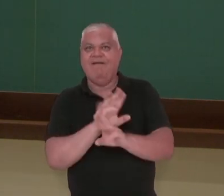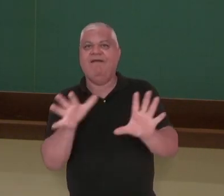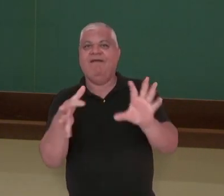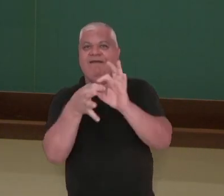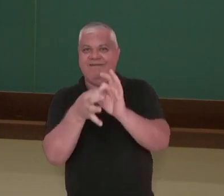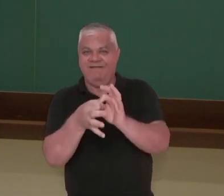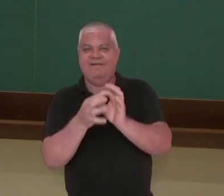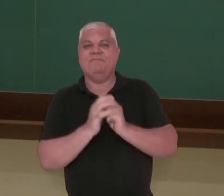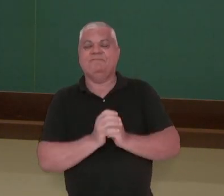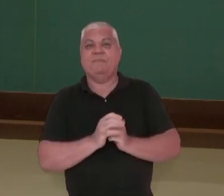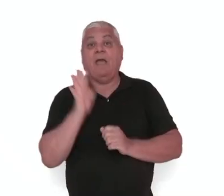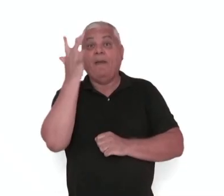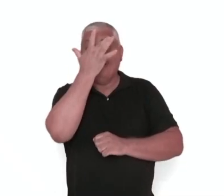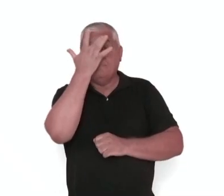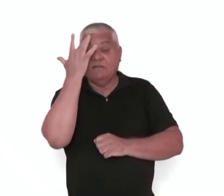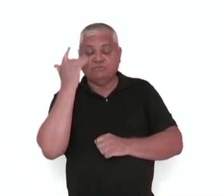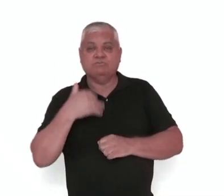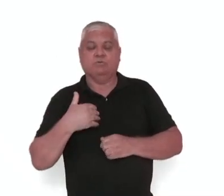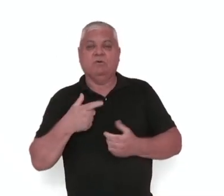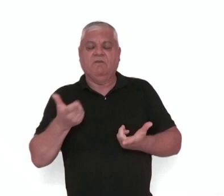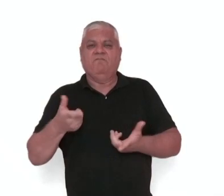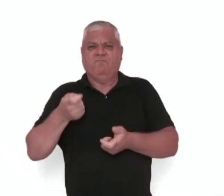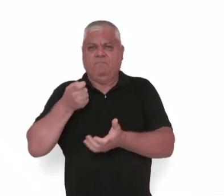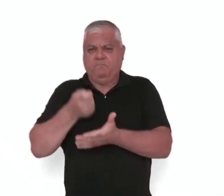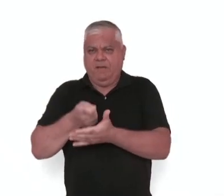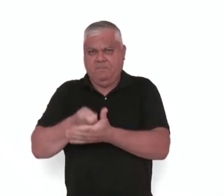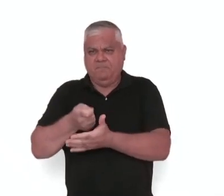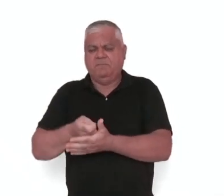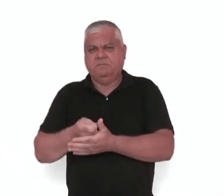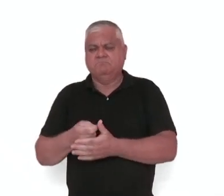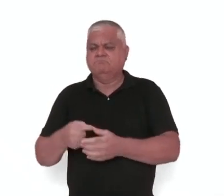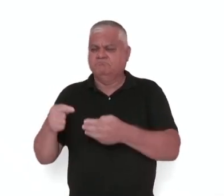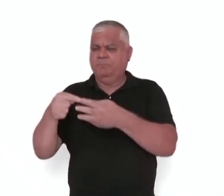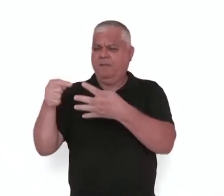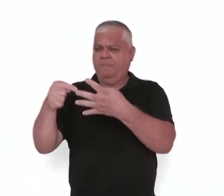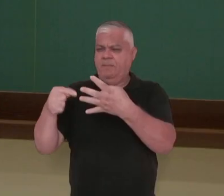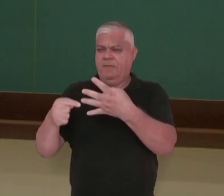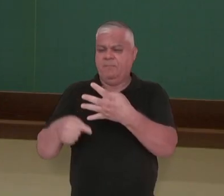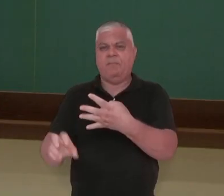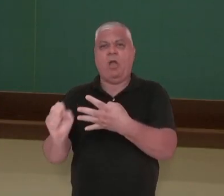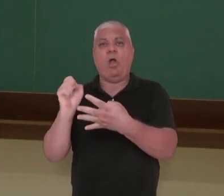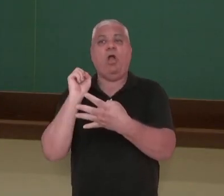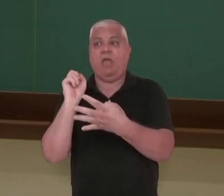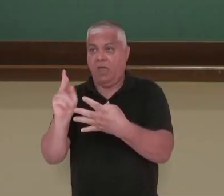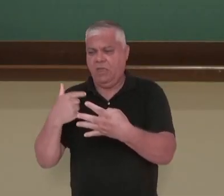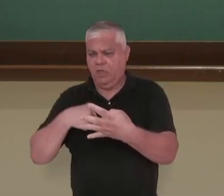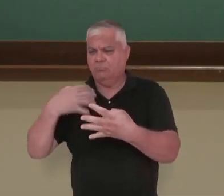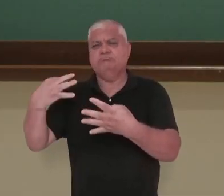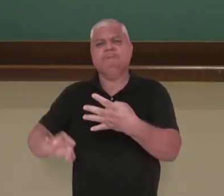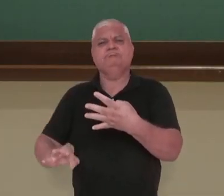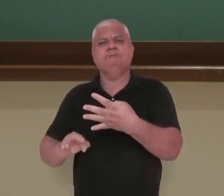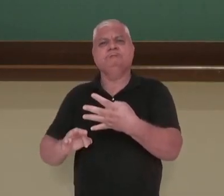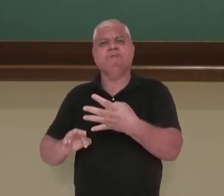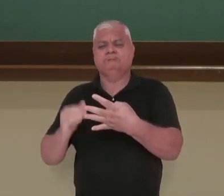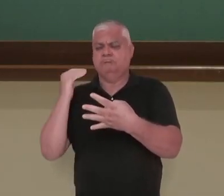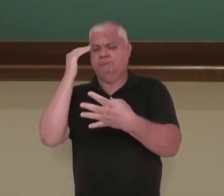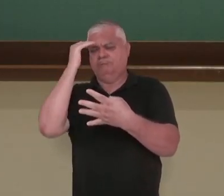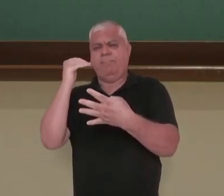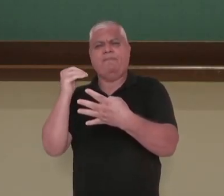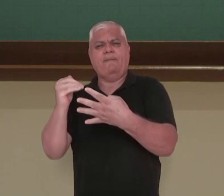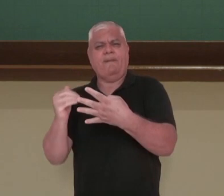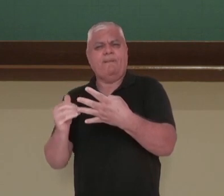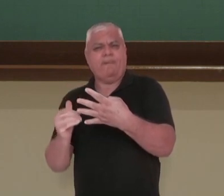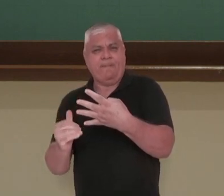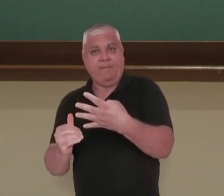pessoa cumpre seus deveres. Assim ela estará apta a cobrar seus direitos. Então veja, uma pessoa ela só terá